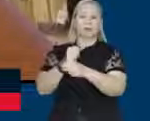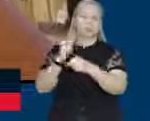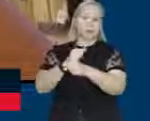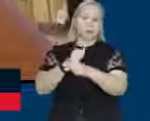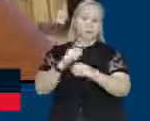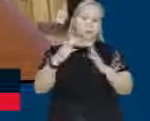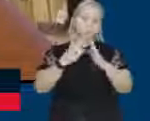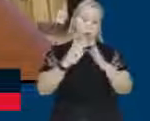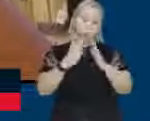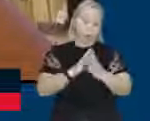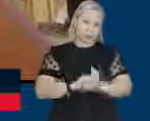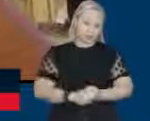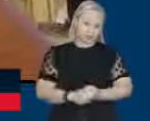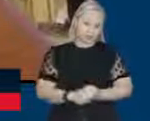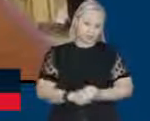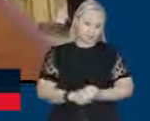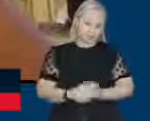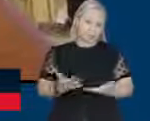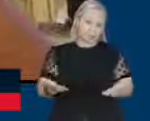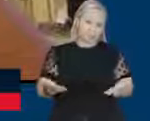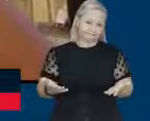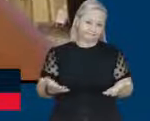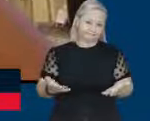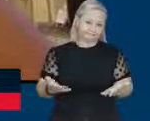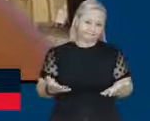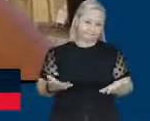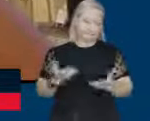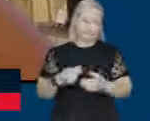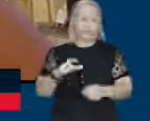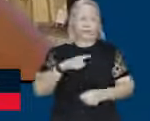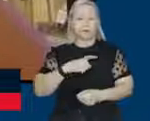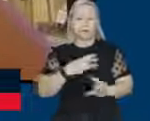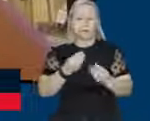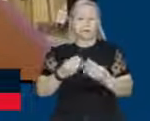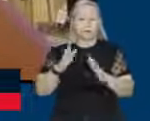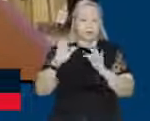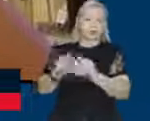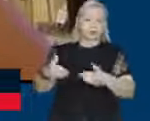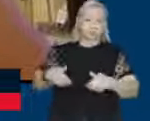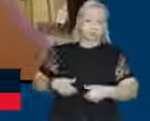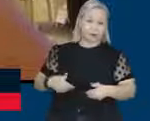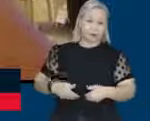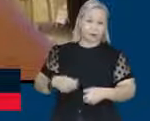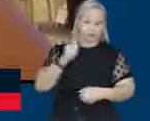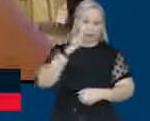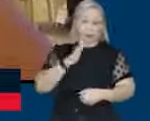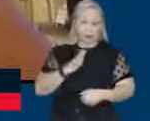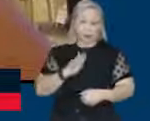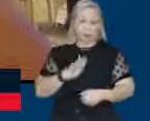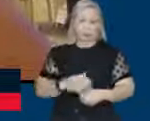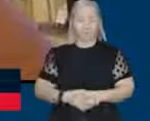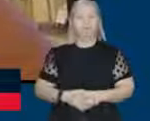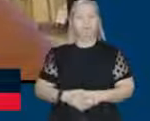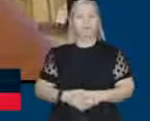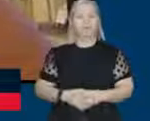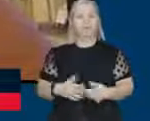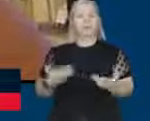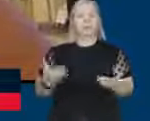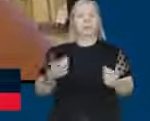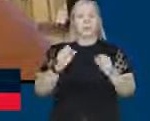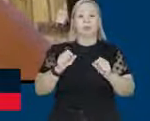e não se juntar ao imenso número de famílias que passam fome nesse momento no Brasil. Isso não em trabalhos que